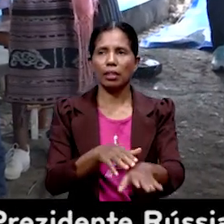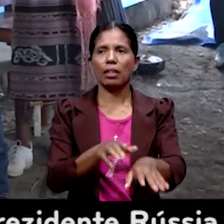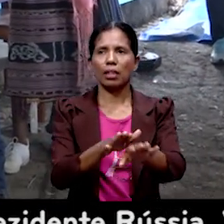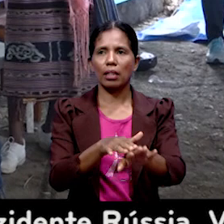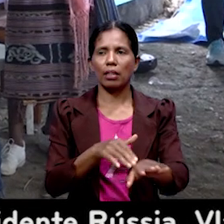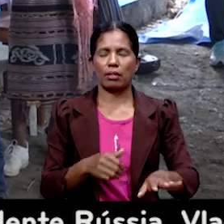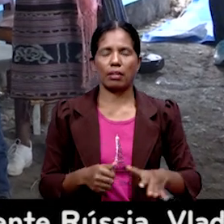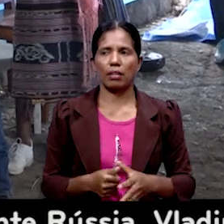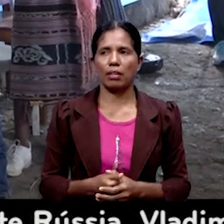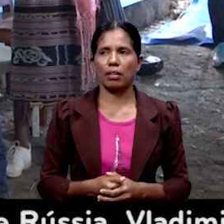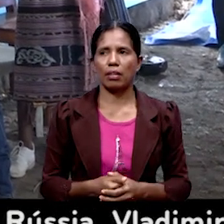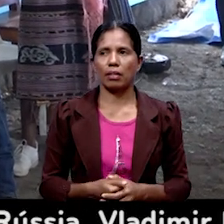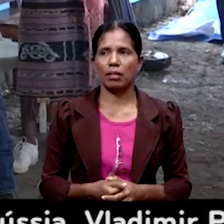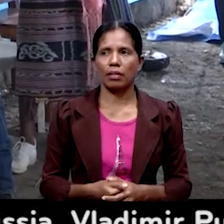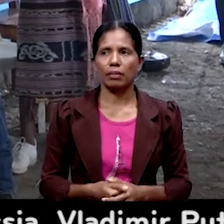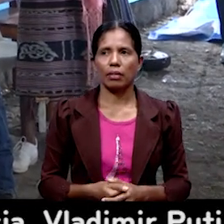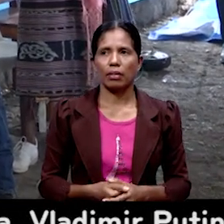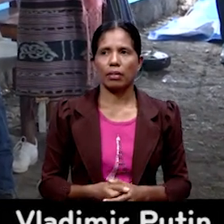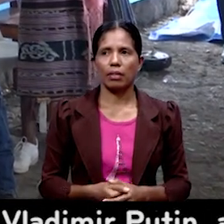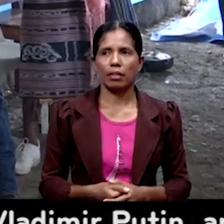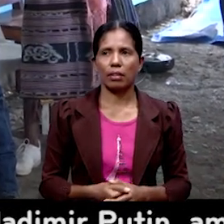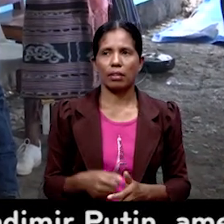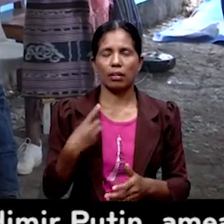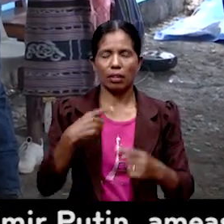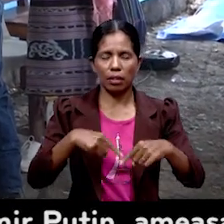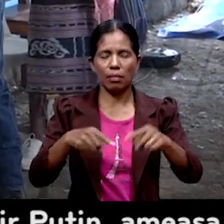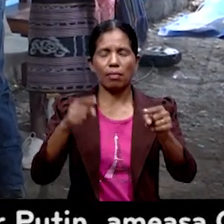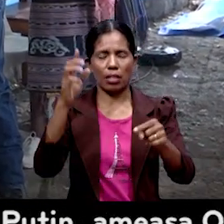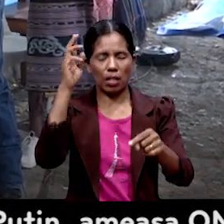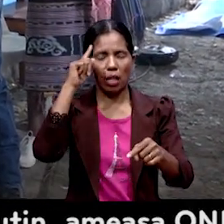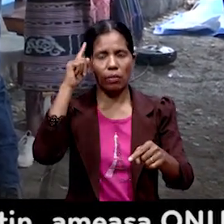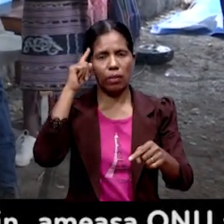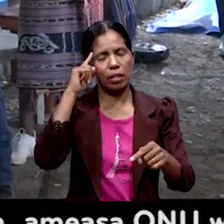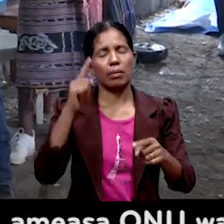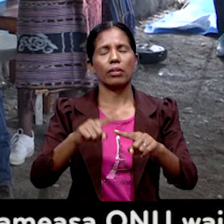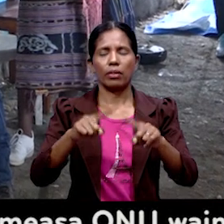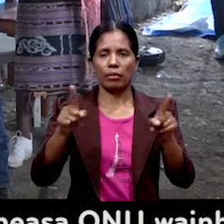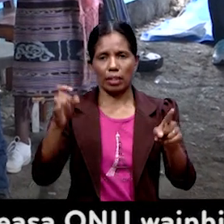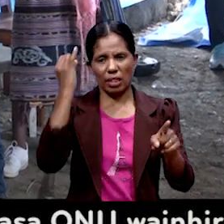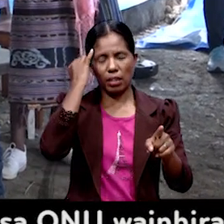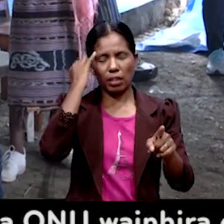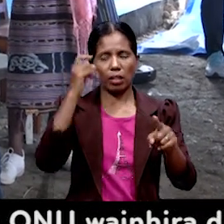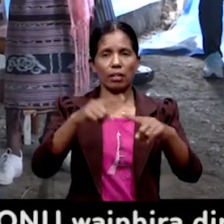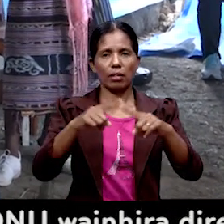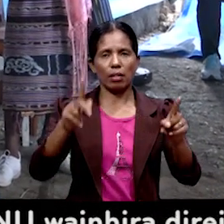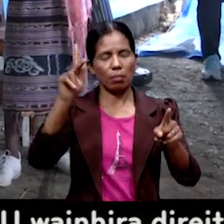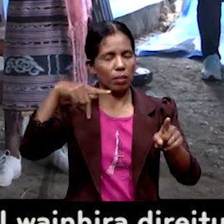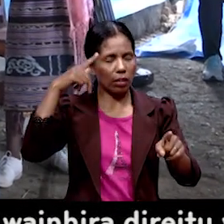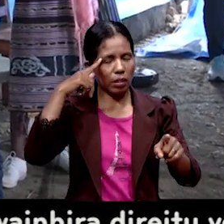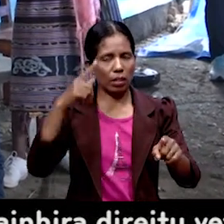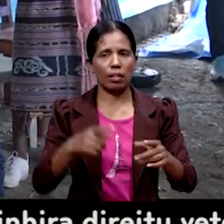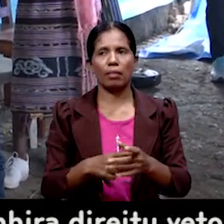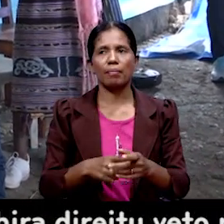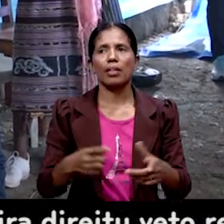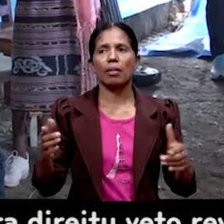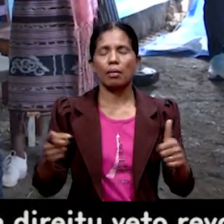Neném, bacana, vai falar ideologia. Ali fala vai política, neném. Fofom, ali